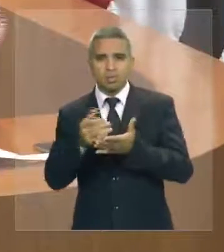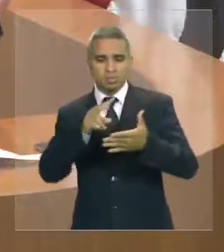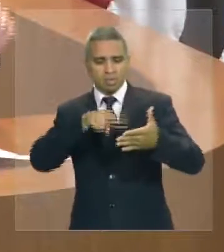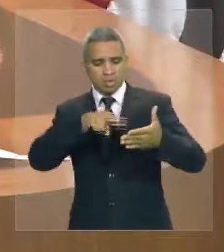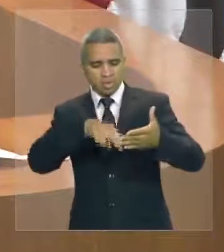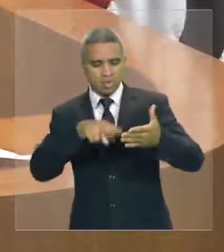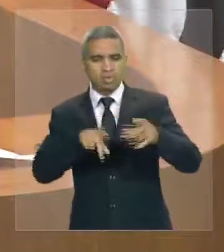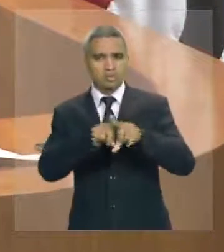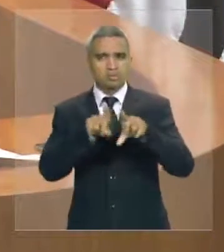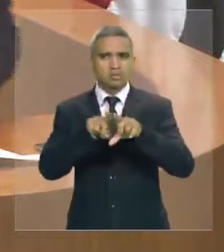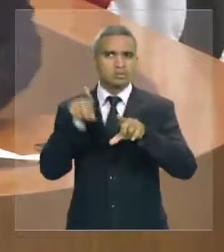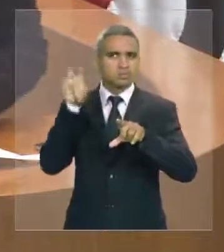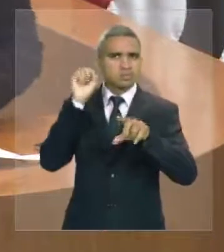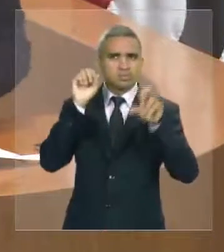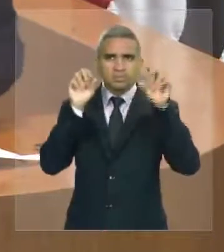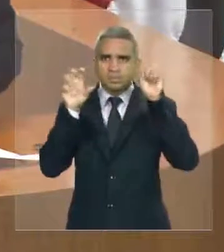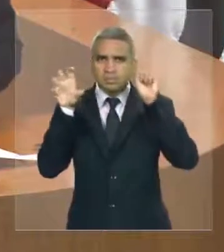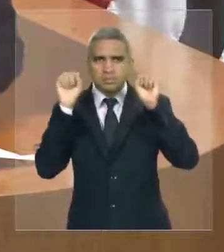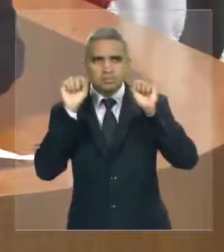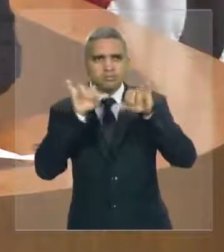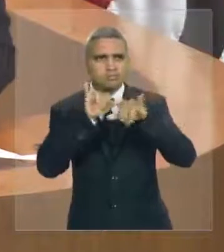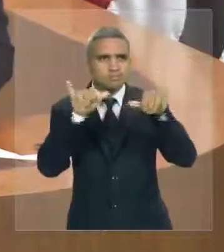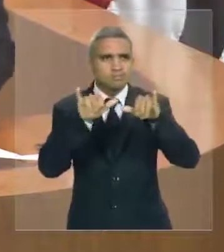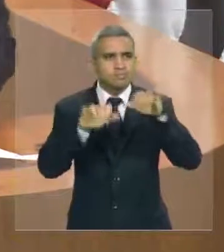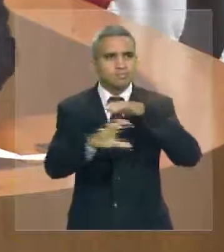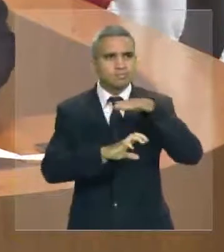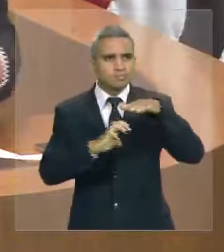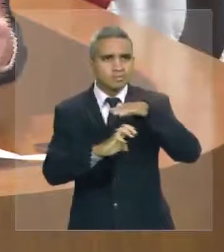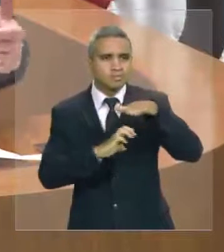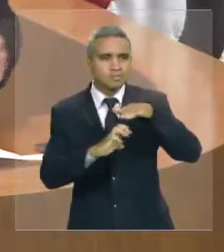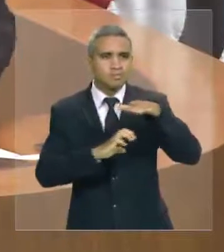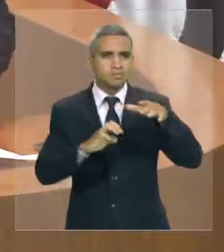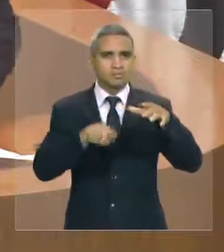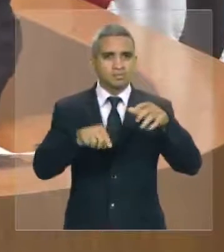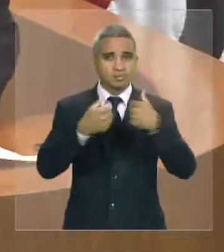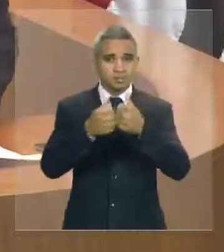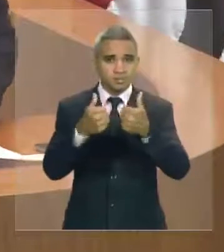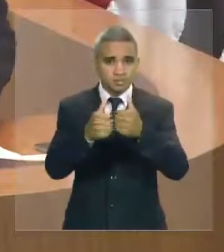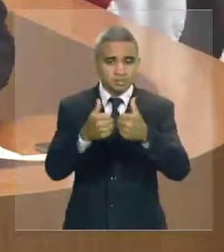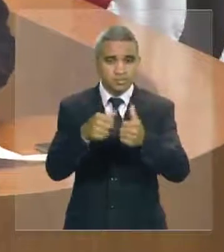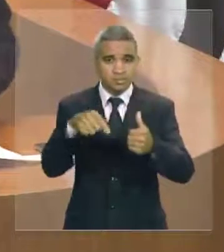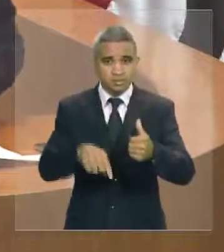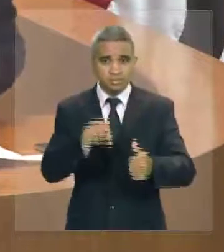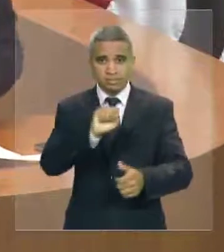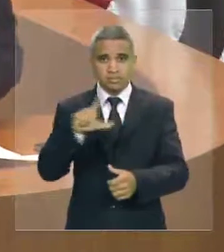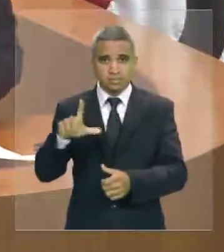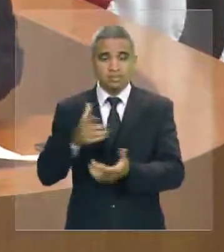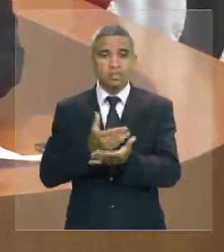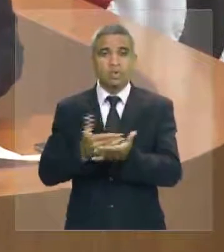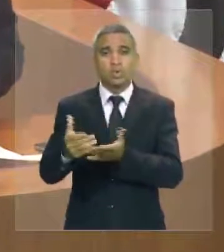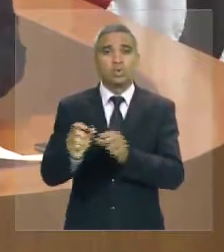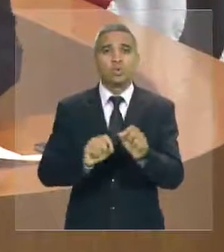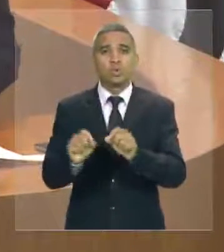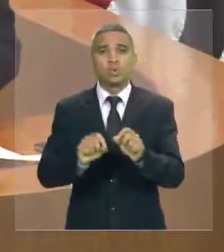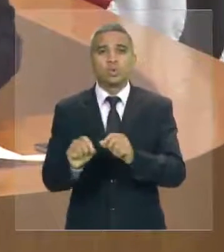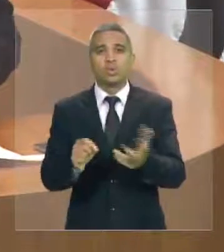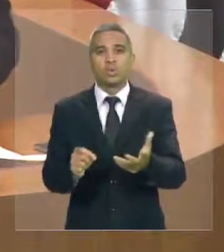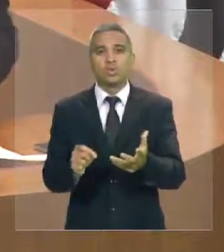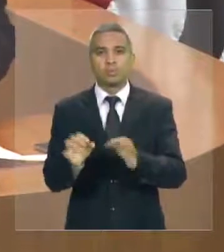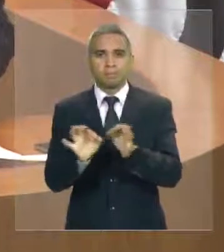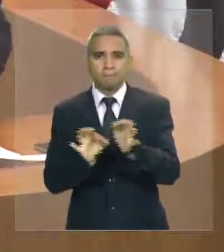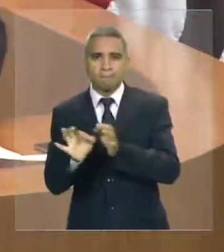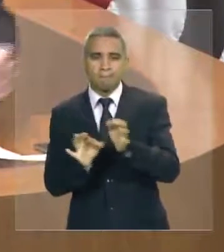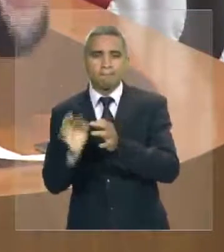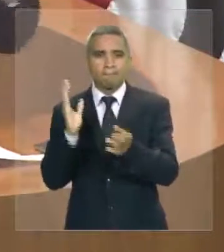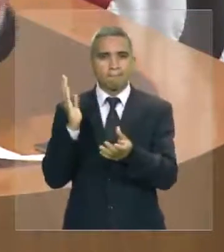que empresários do transporte público de São Luís começam a se movimentar e preparam uma suposta ação